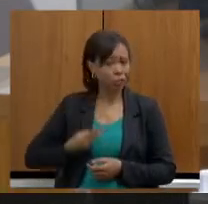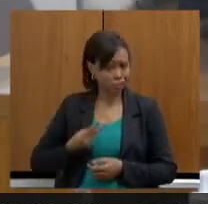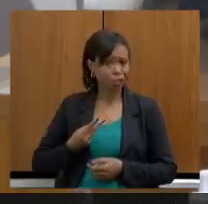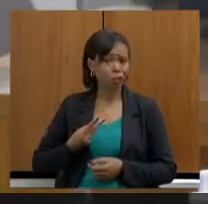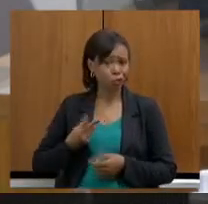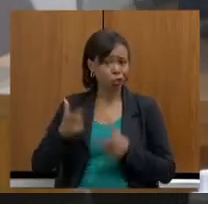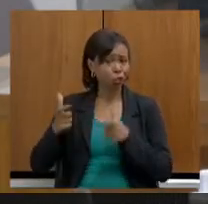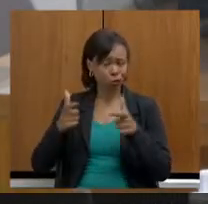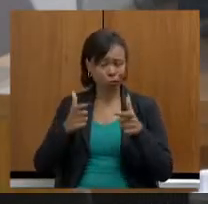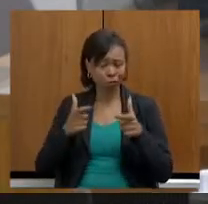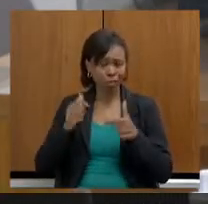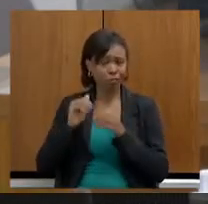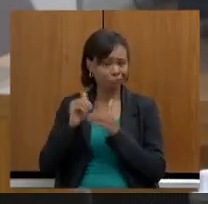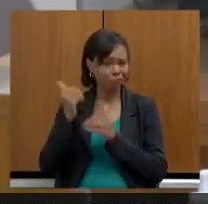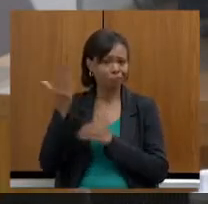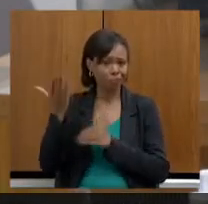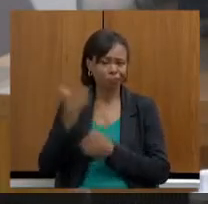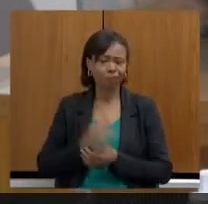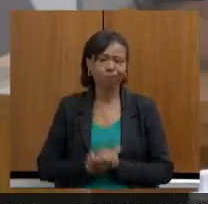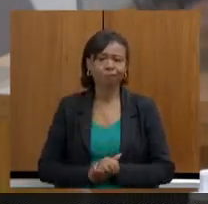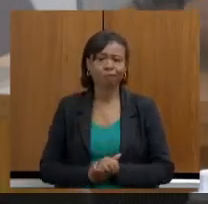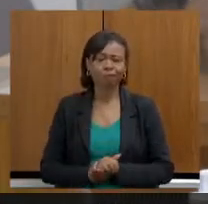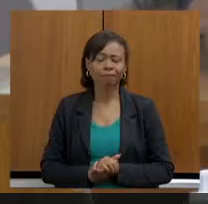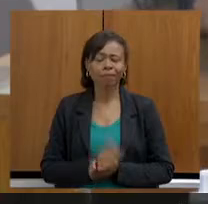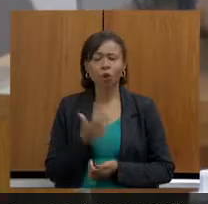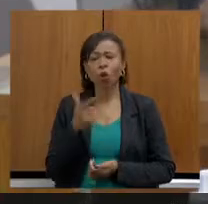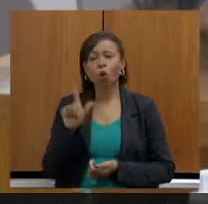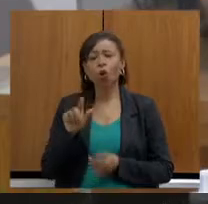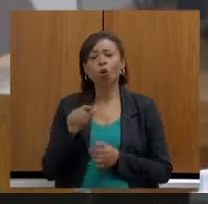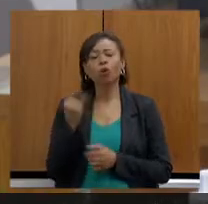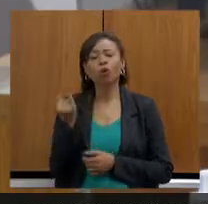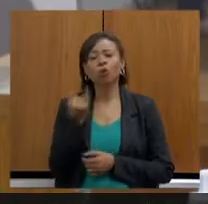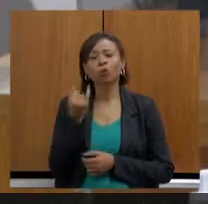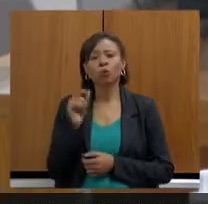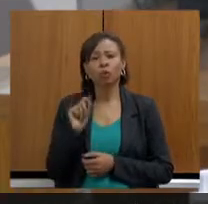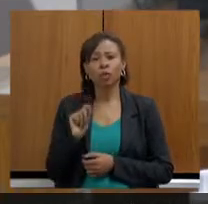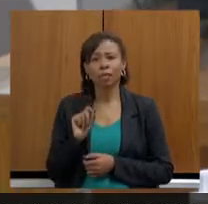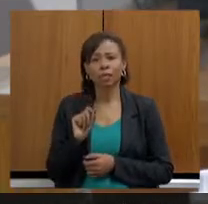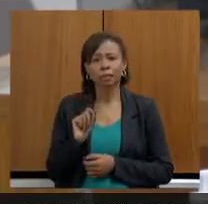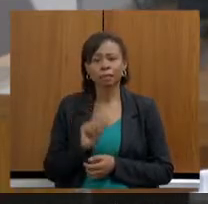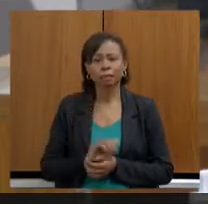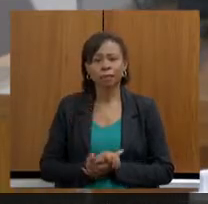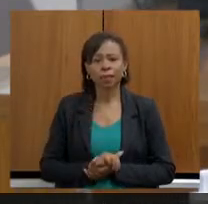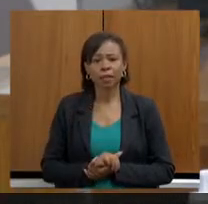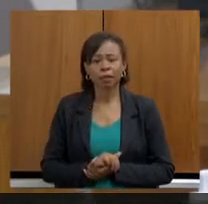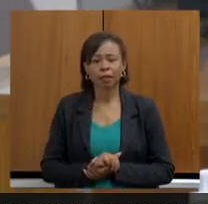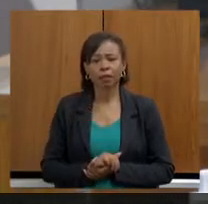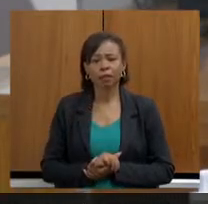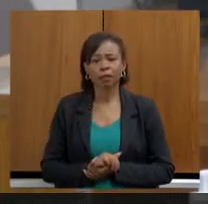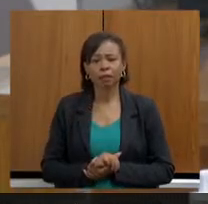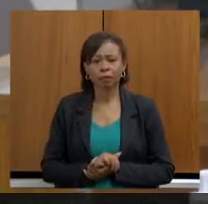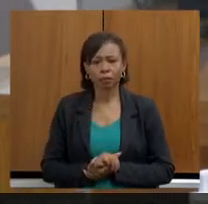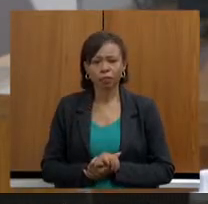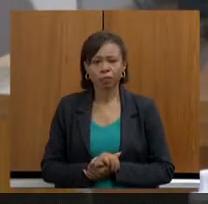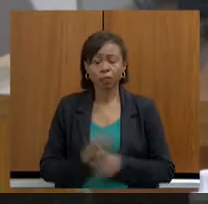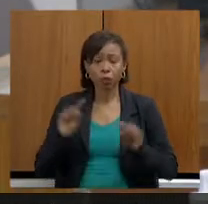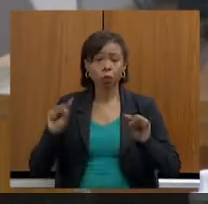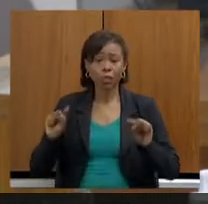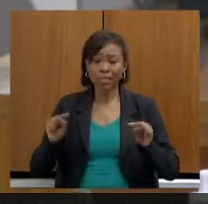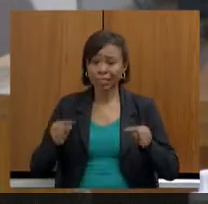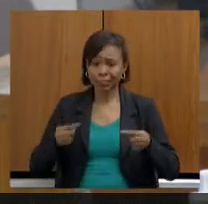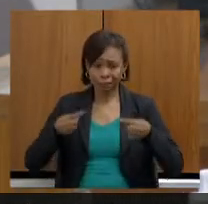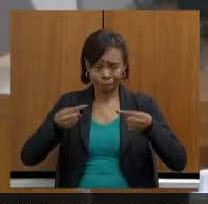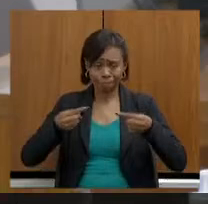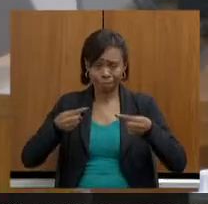por entidades externas quero citar um outro ponto importante aqui a busca ativa Talvez um dos maiores desafios que a gente